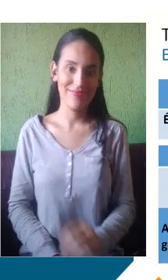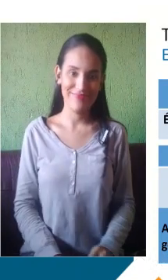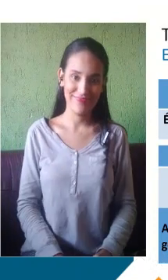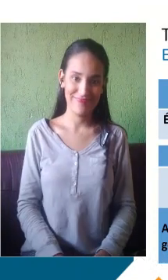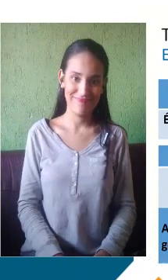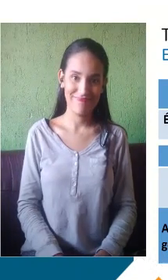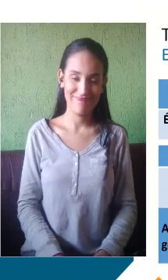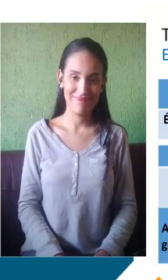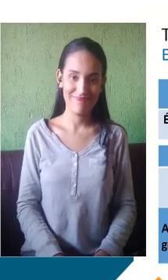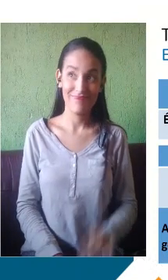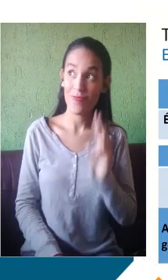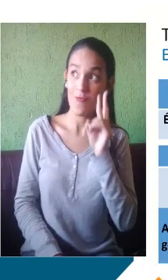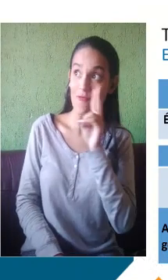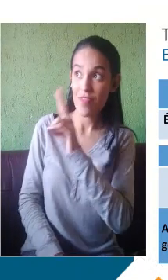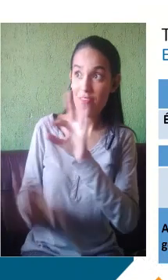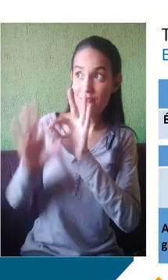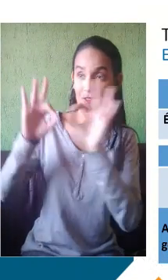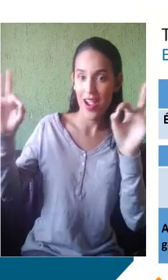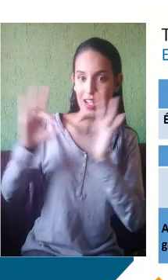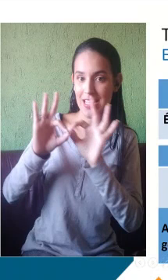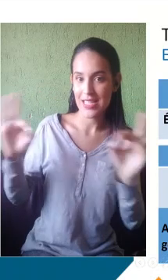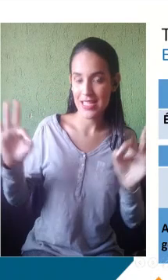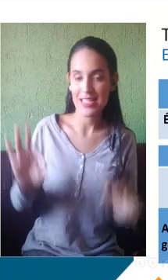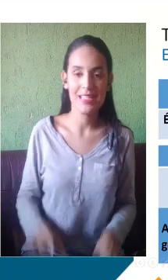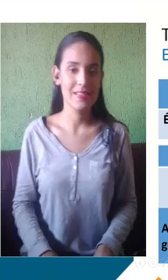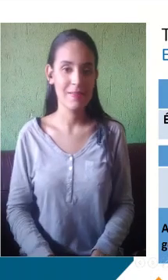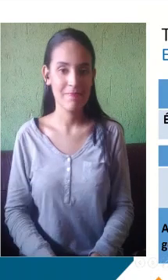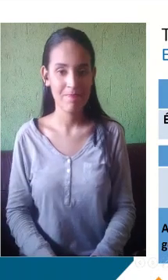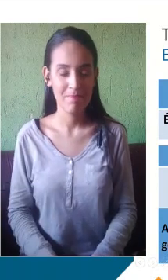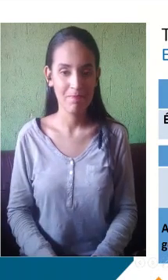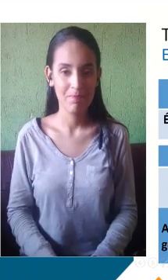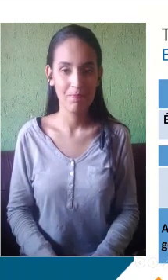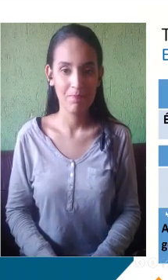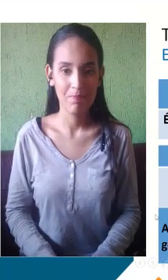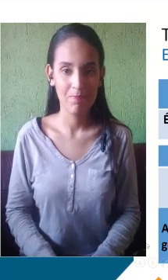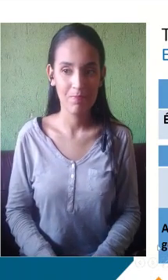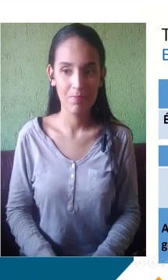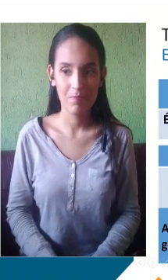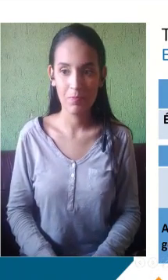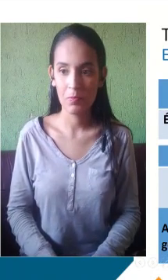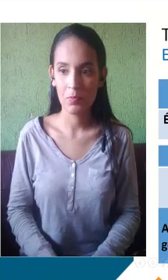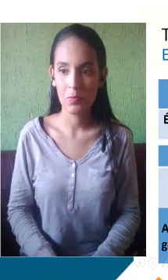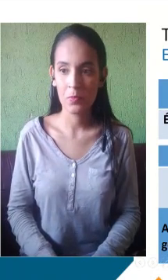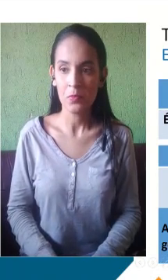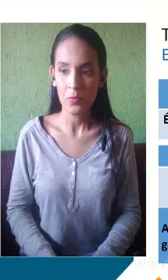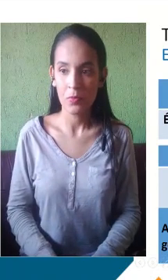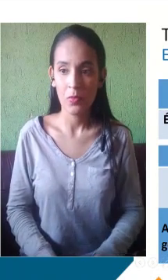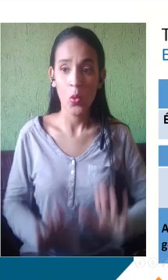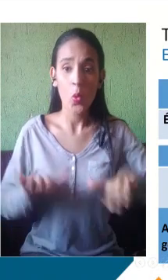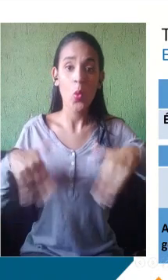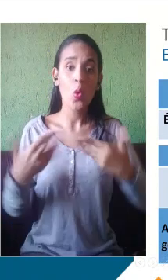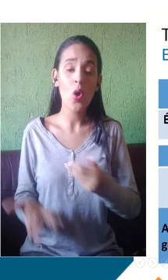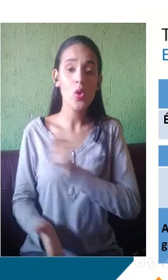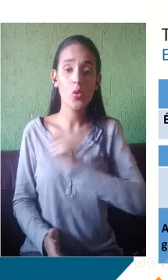serão prejudiciais, eu tenho nesse fragmento ou nessa parte aqui desse mini texto a